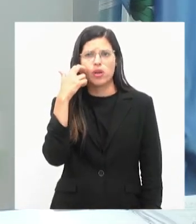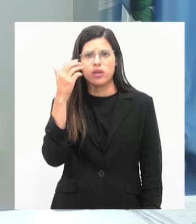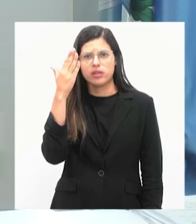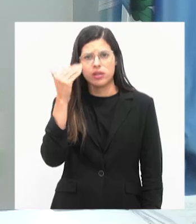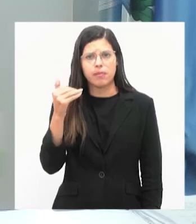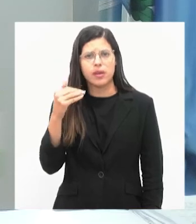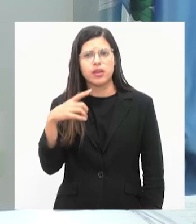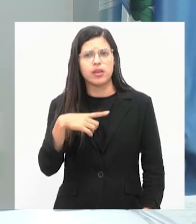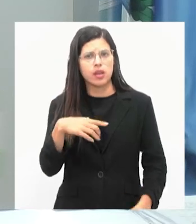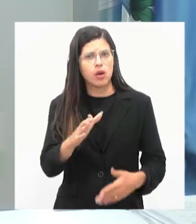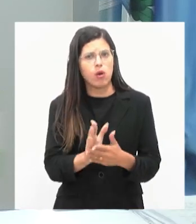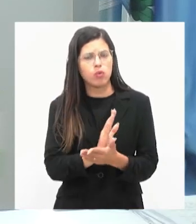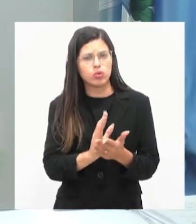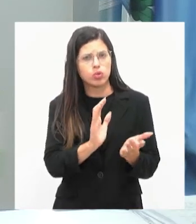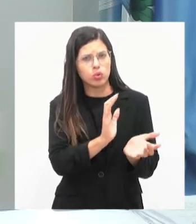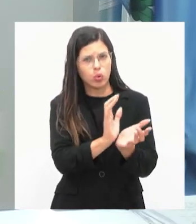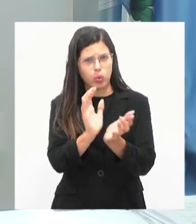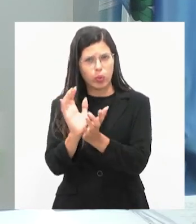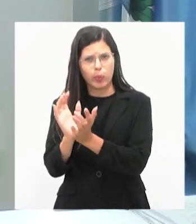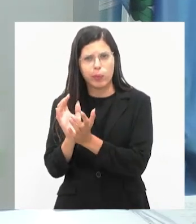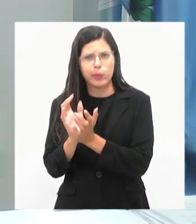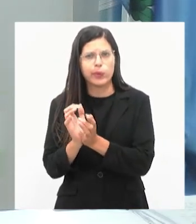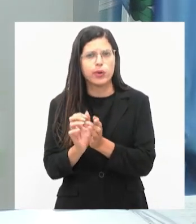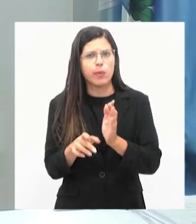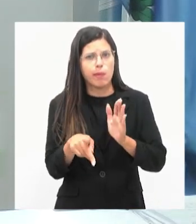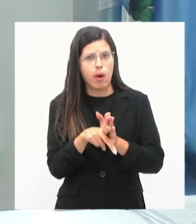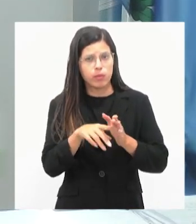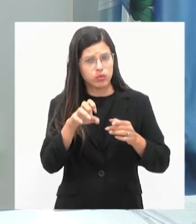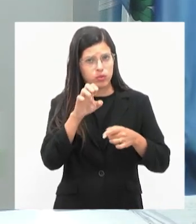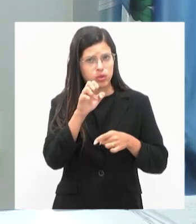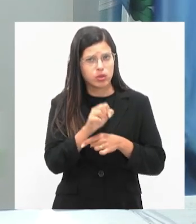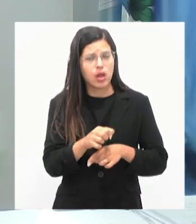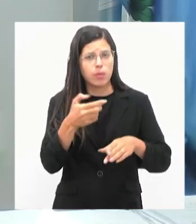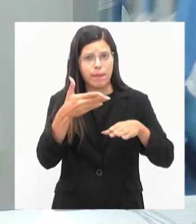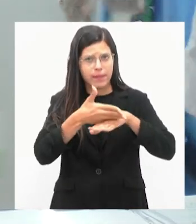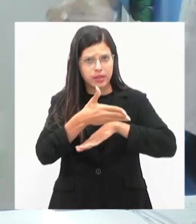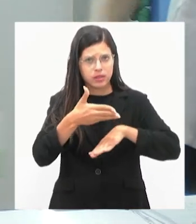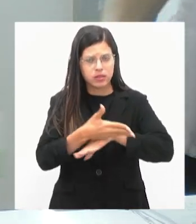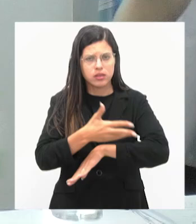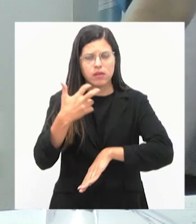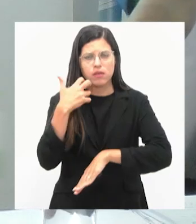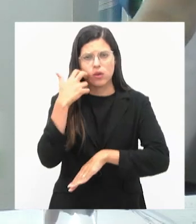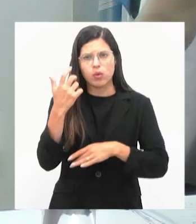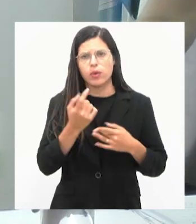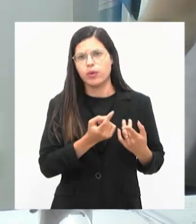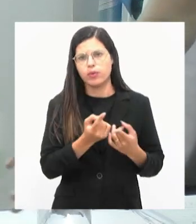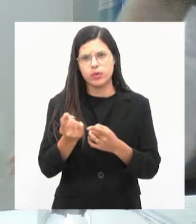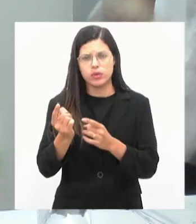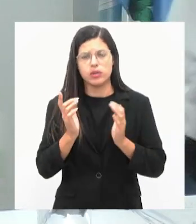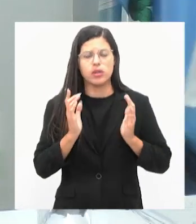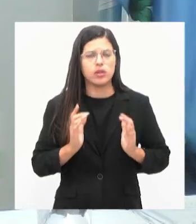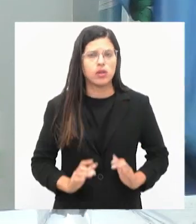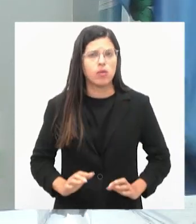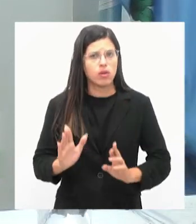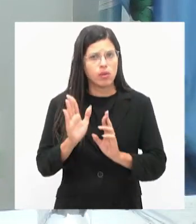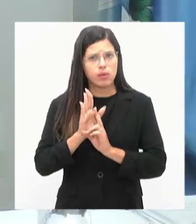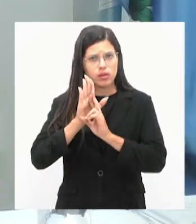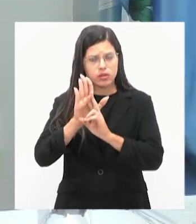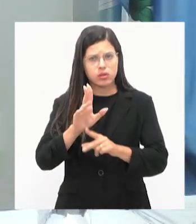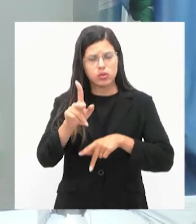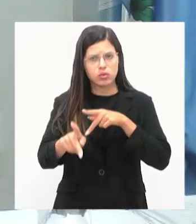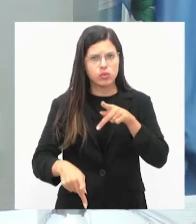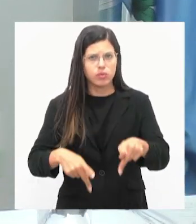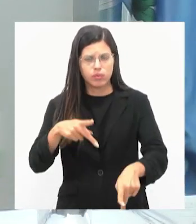Estado participando dessa vergonha que é contra o cidadão. Então, como representantes do povo, nós estamos